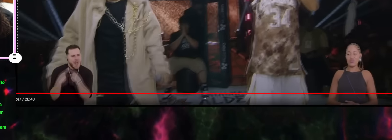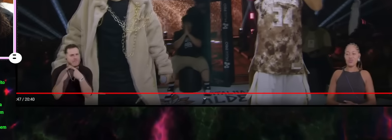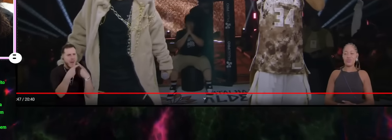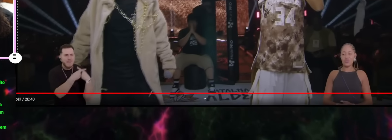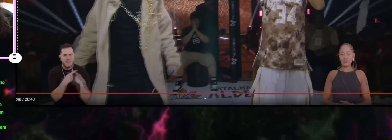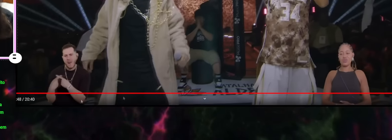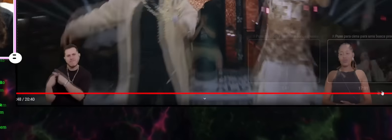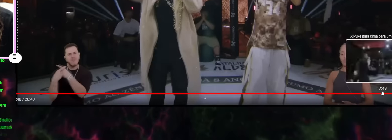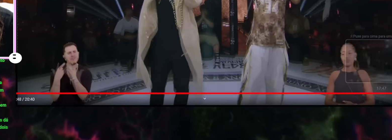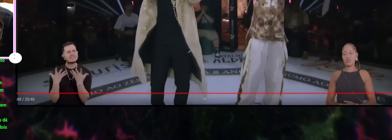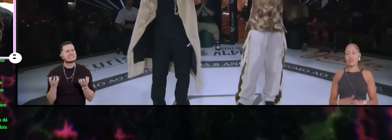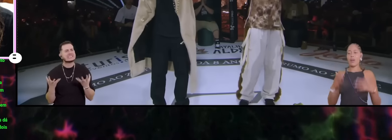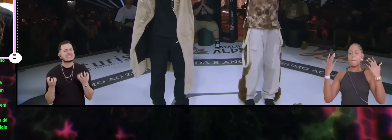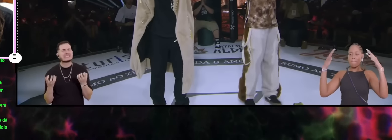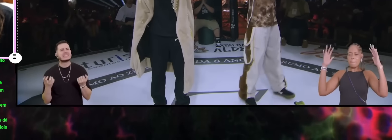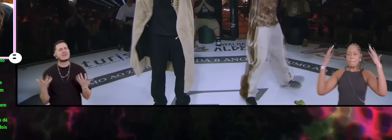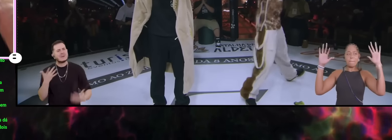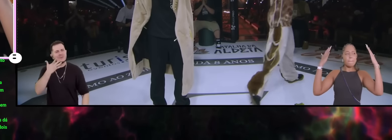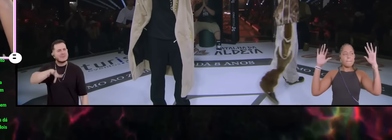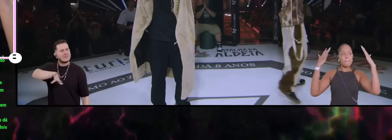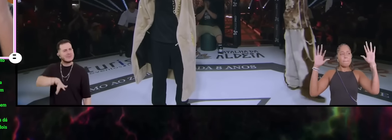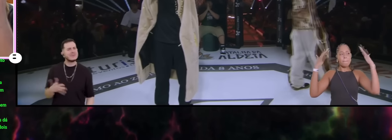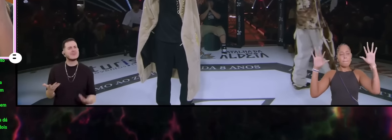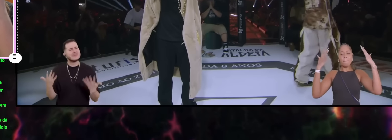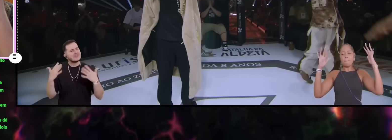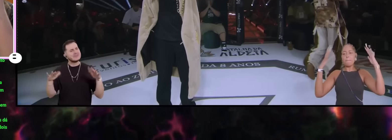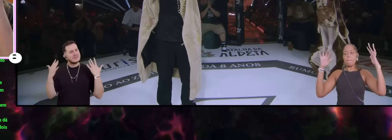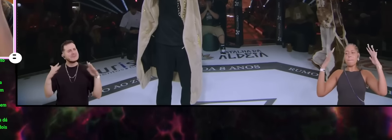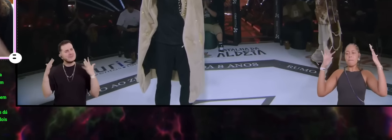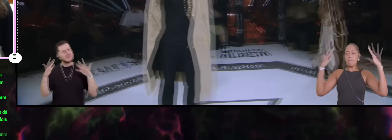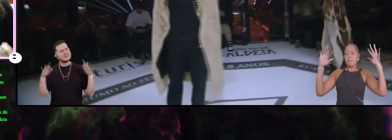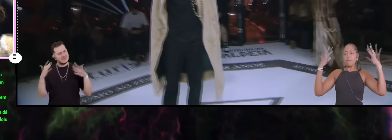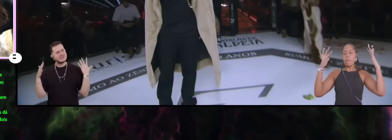Não merece palma nessa batalha, não. Foi uma batalha bem equilibrada.